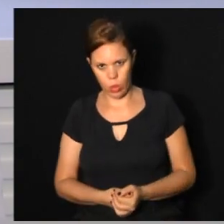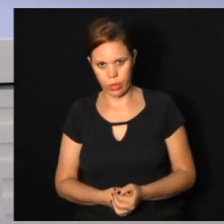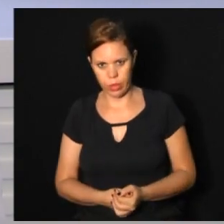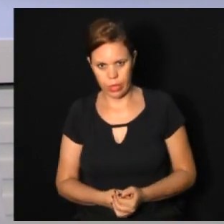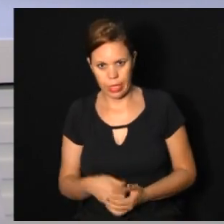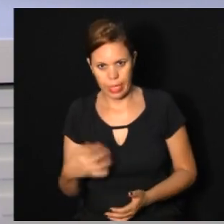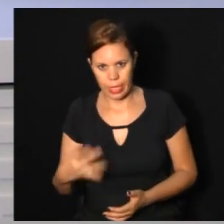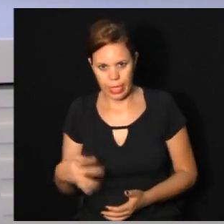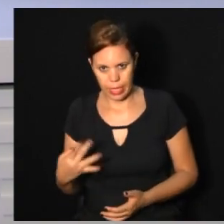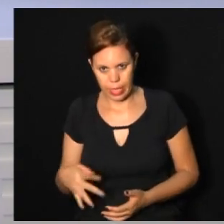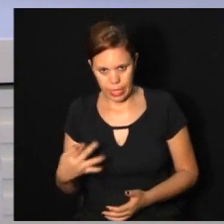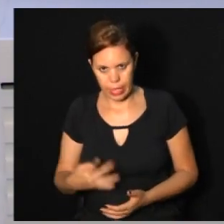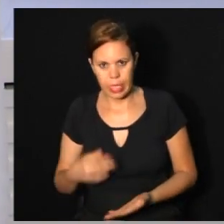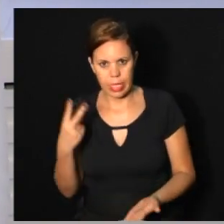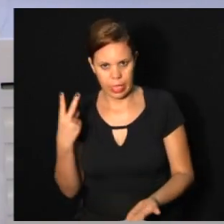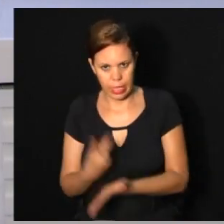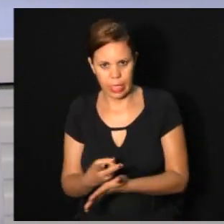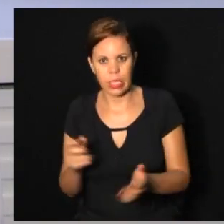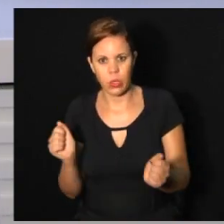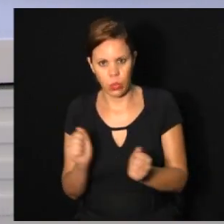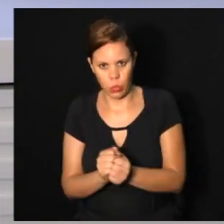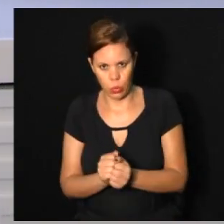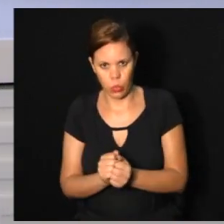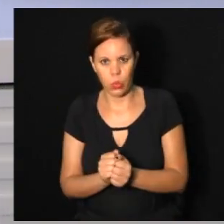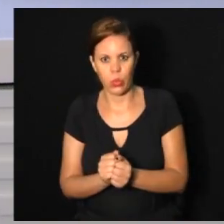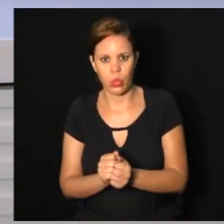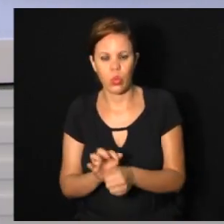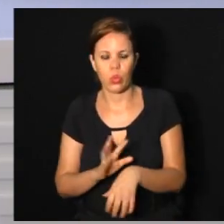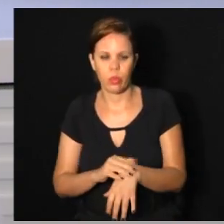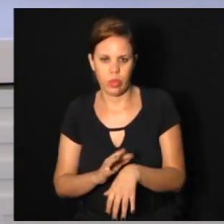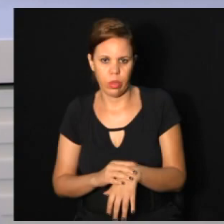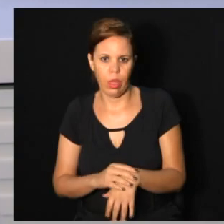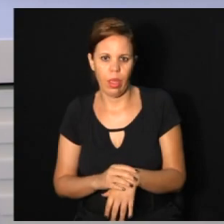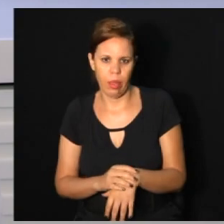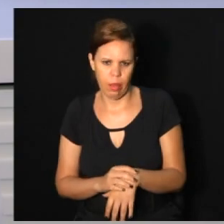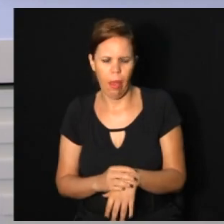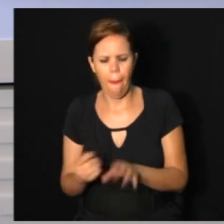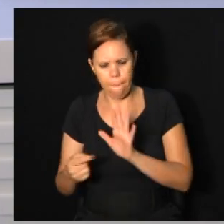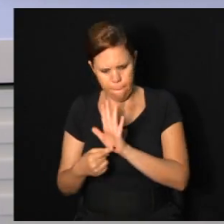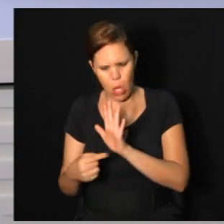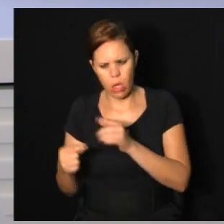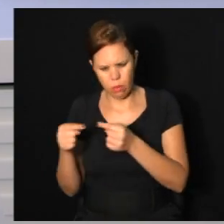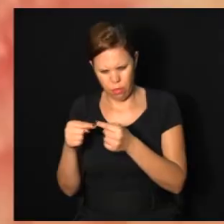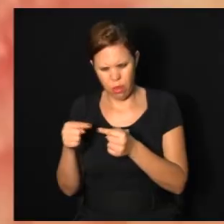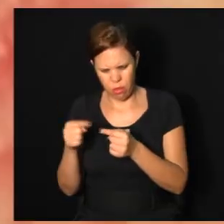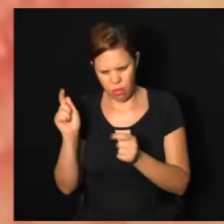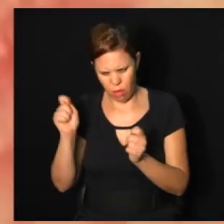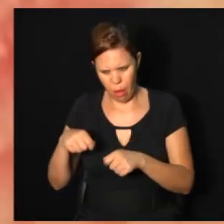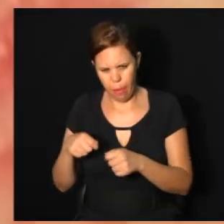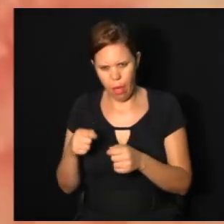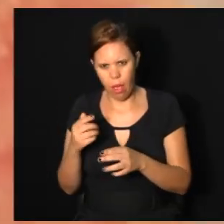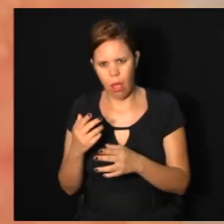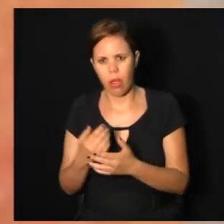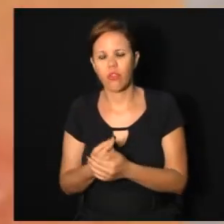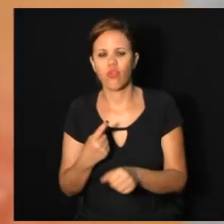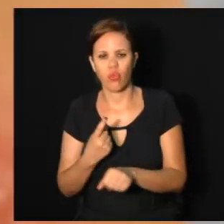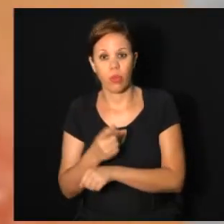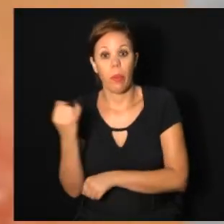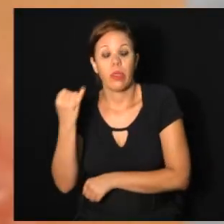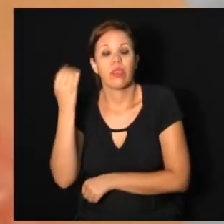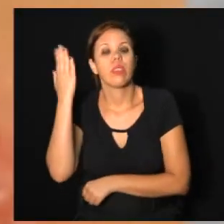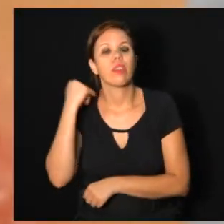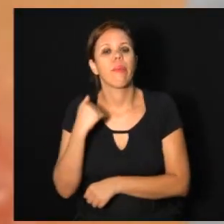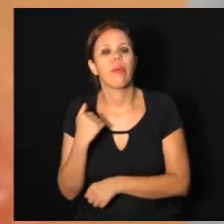dor se mantém junto com as lesões. Mas é bem característico clinicamente. Importante saber quais são